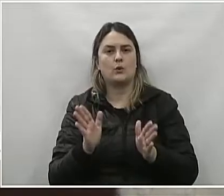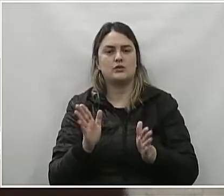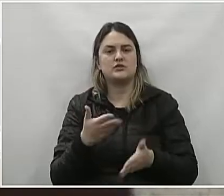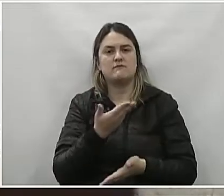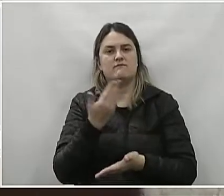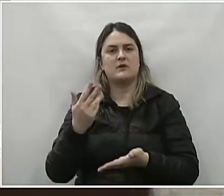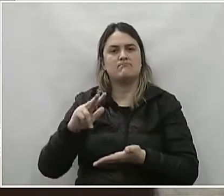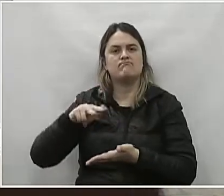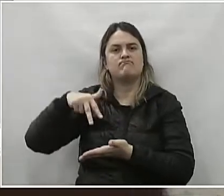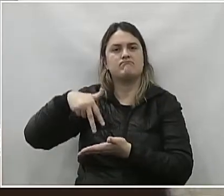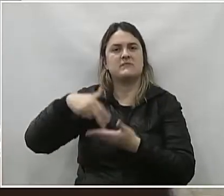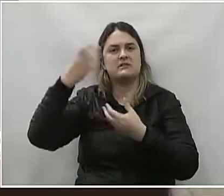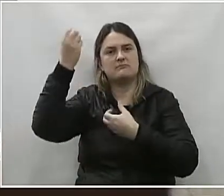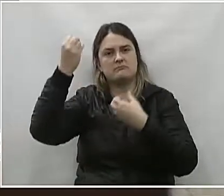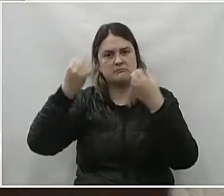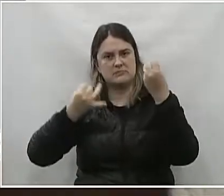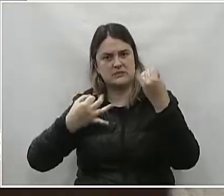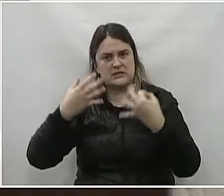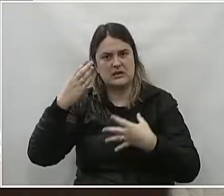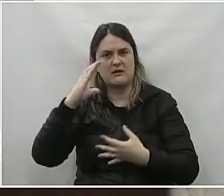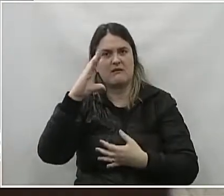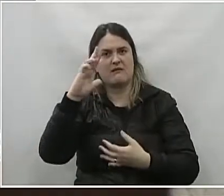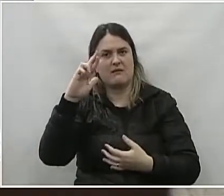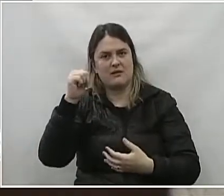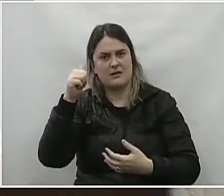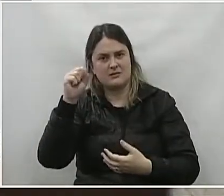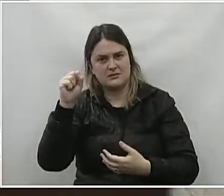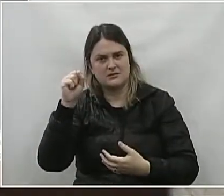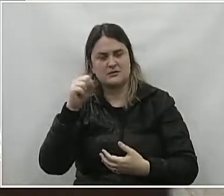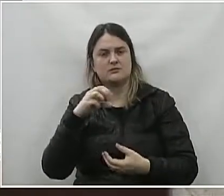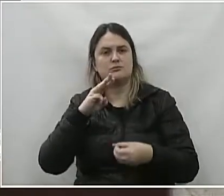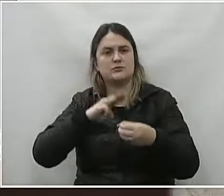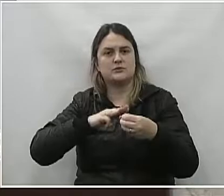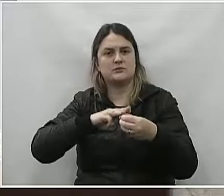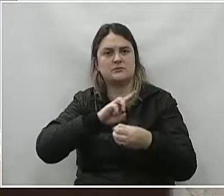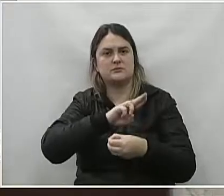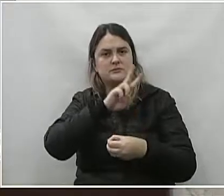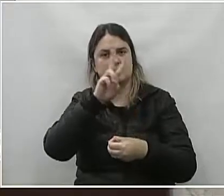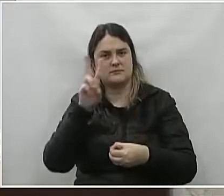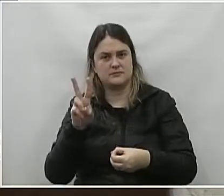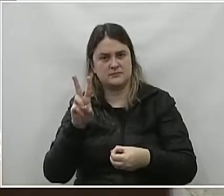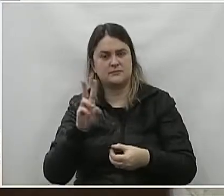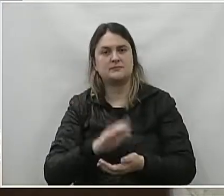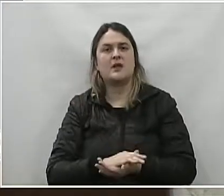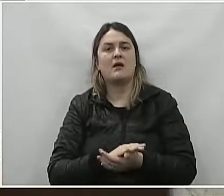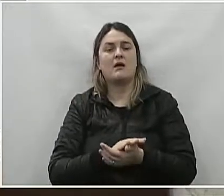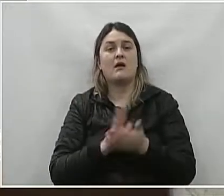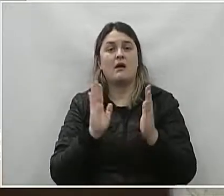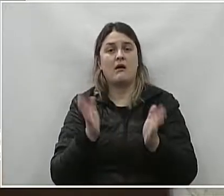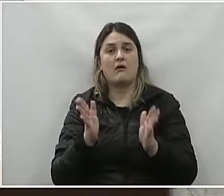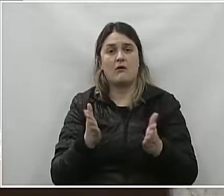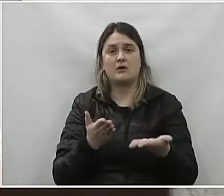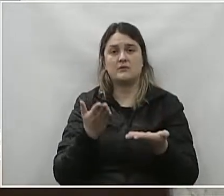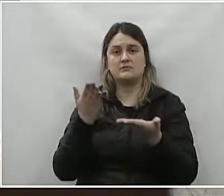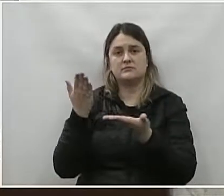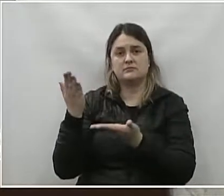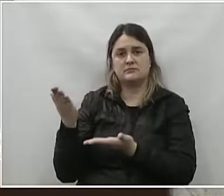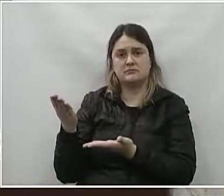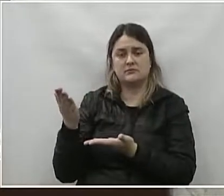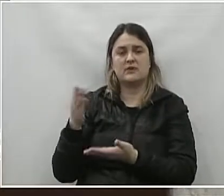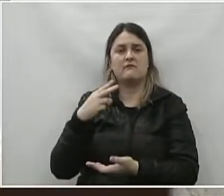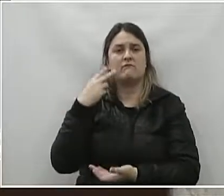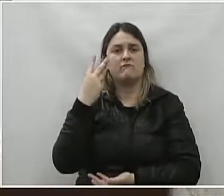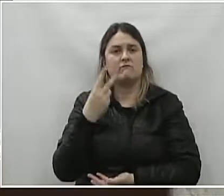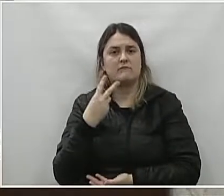aqui explanando a respeito do CRAS do município de União da Vitória. Nesse momento, concedo a palavra